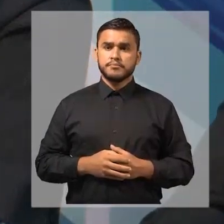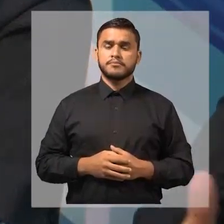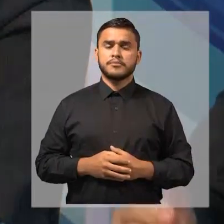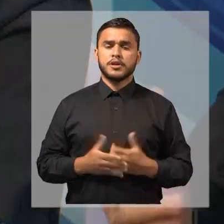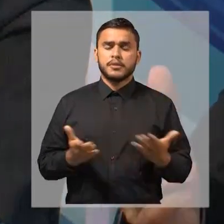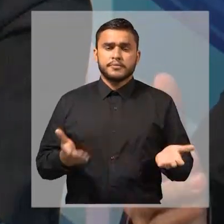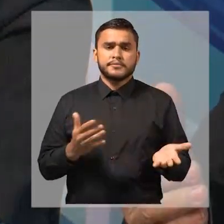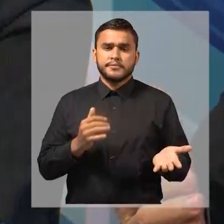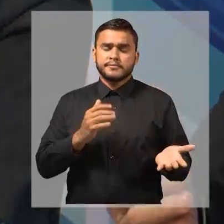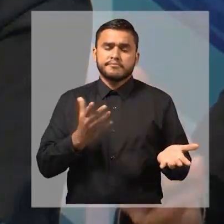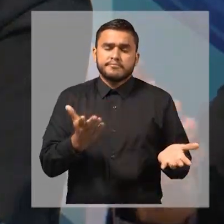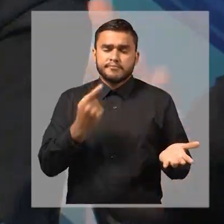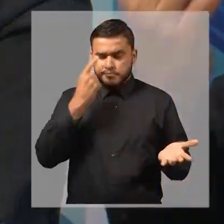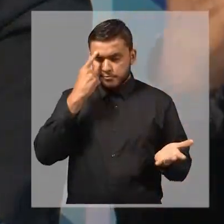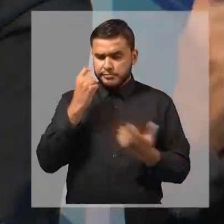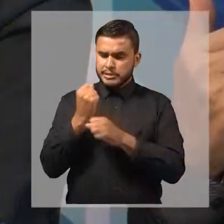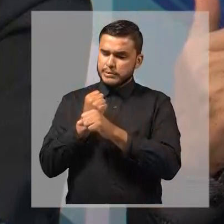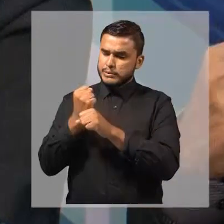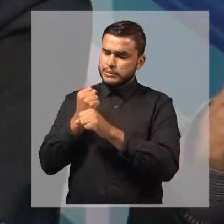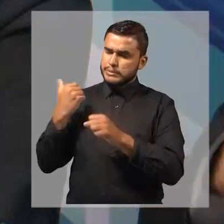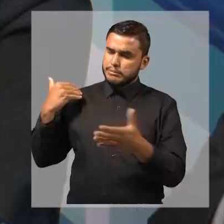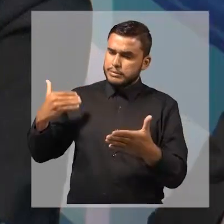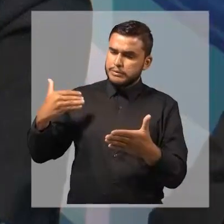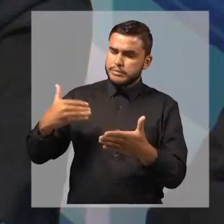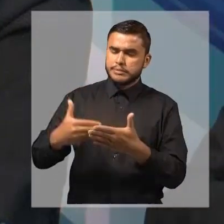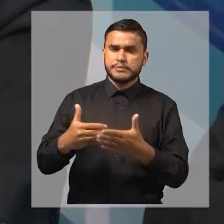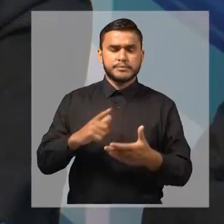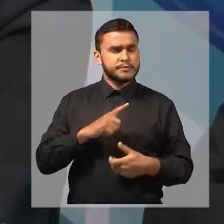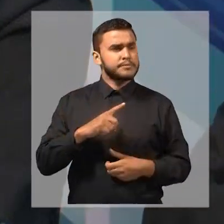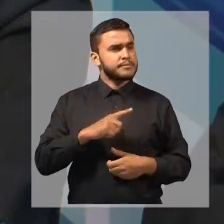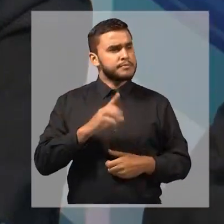né, os últimos anos